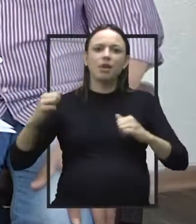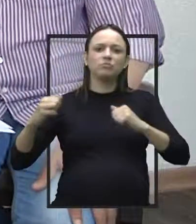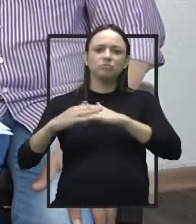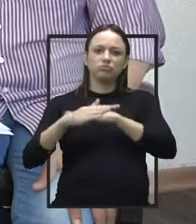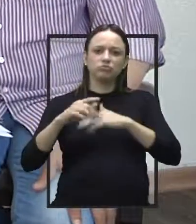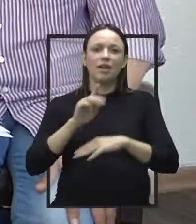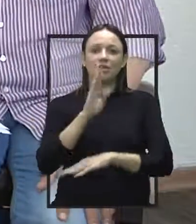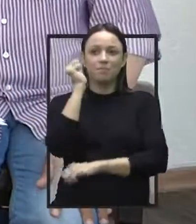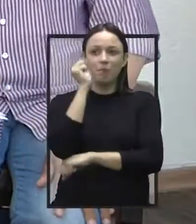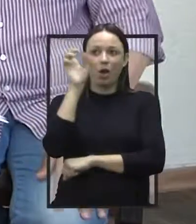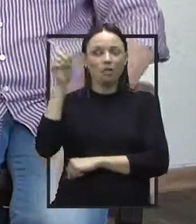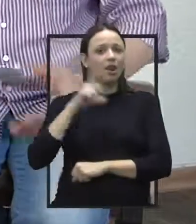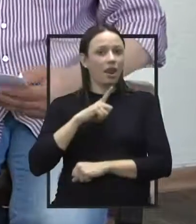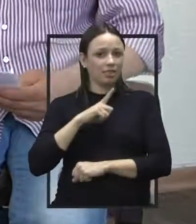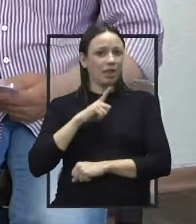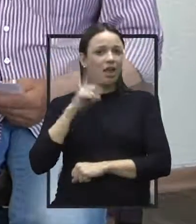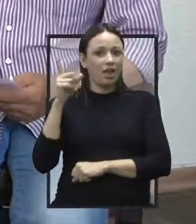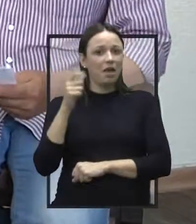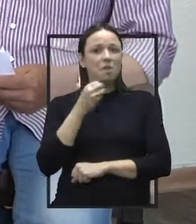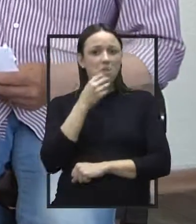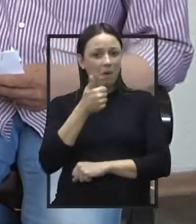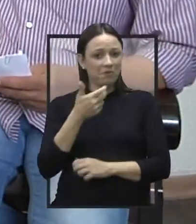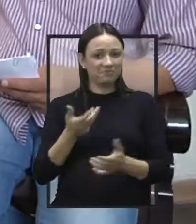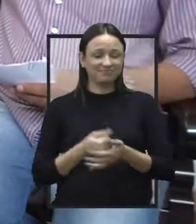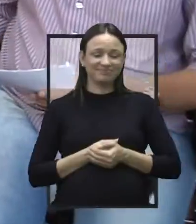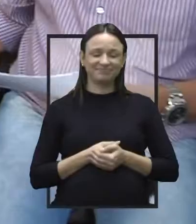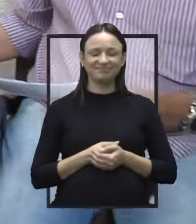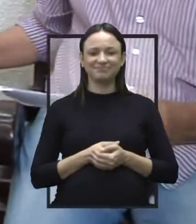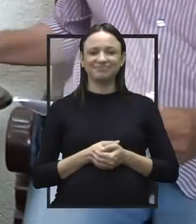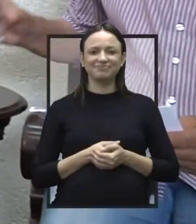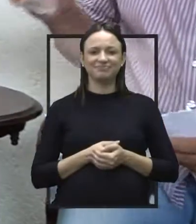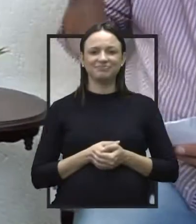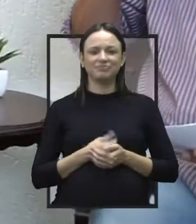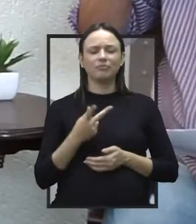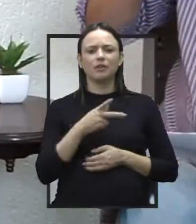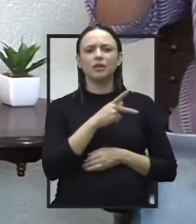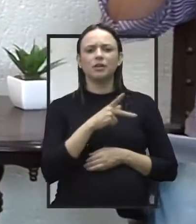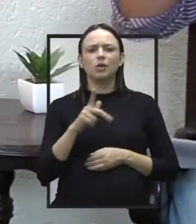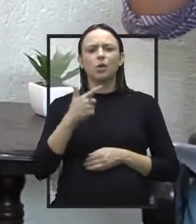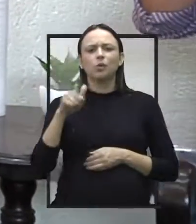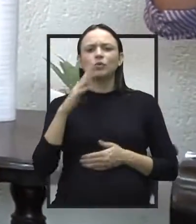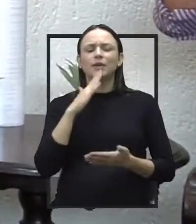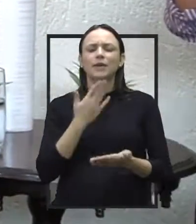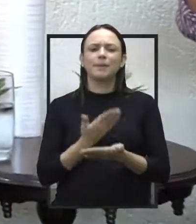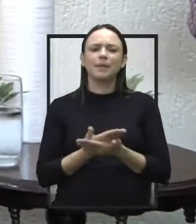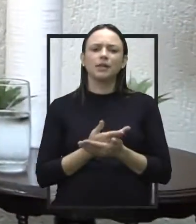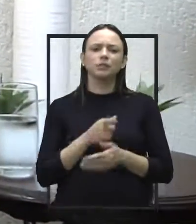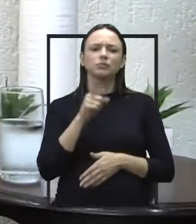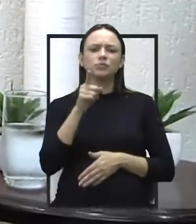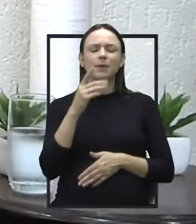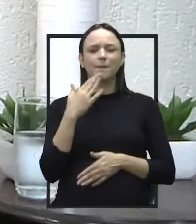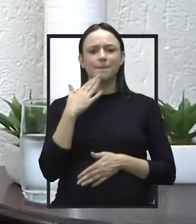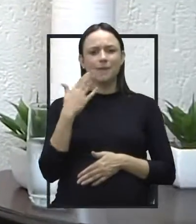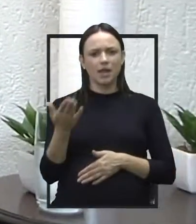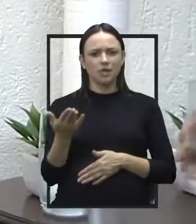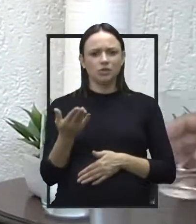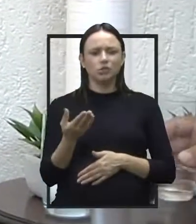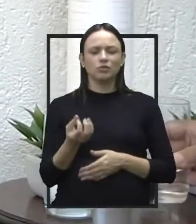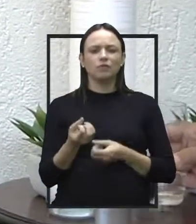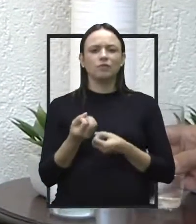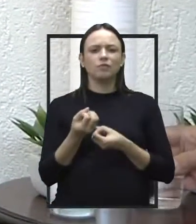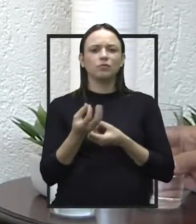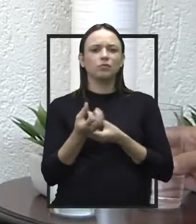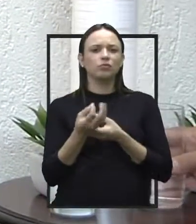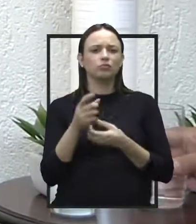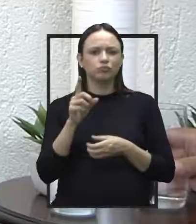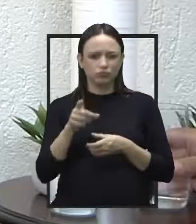Brotas vê que isso funciona muito bem. Funciona, com certeza. Presidente, vamos falar de um outro requerimento que o senhor pede informações sobre a